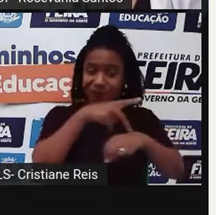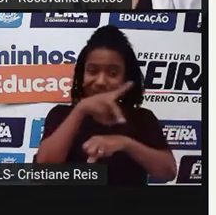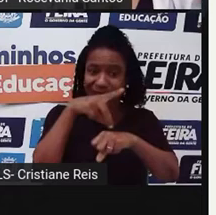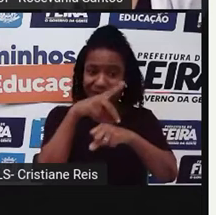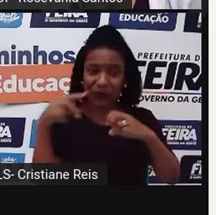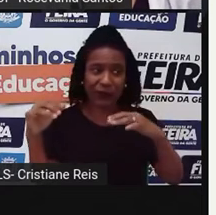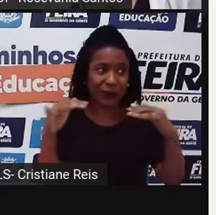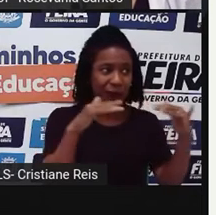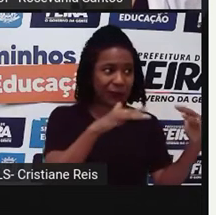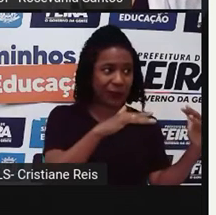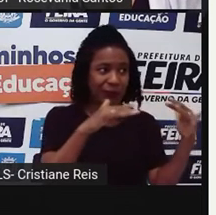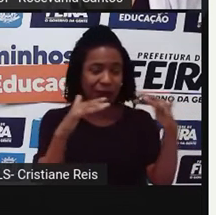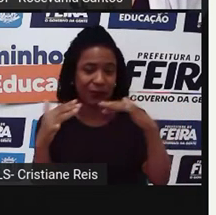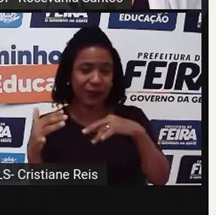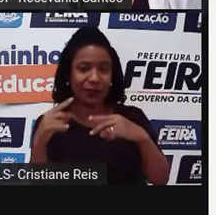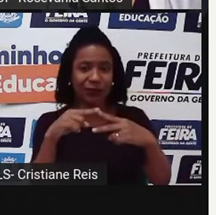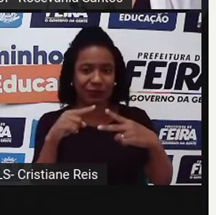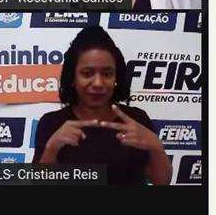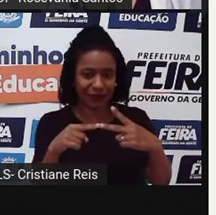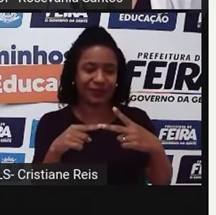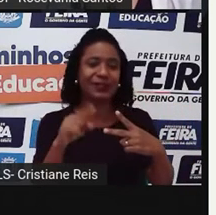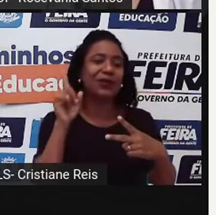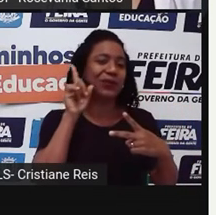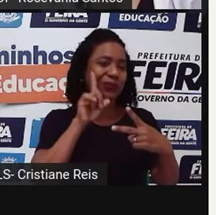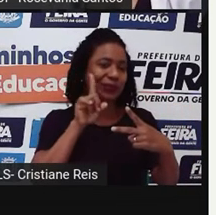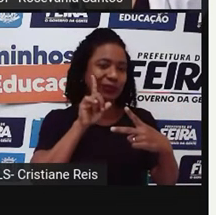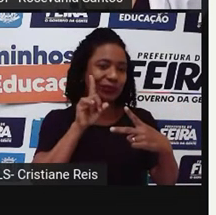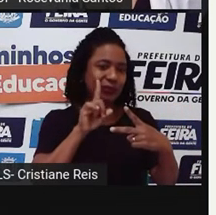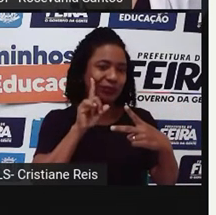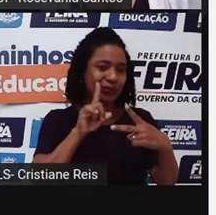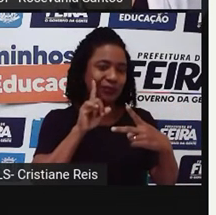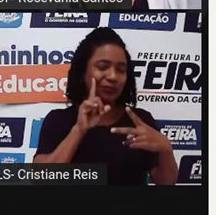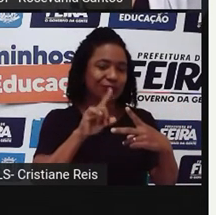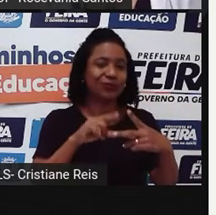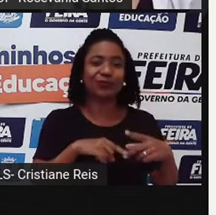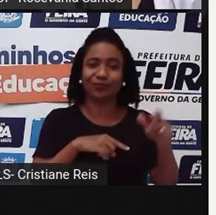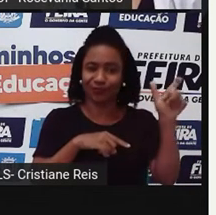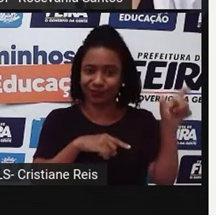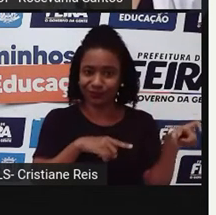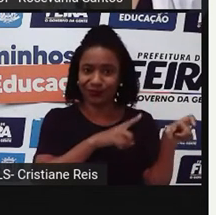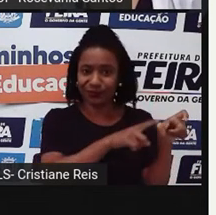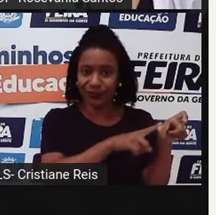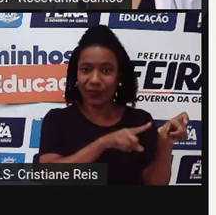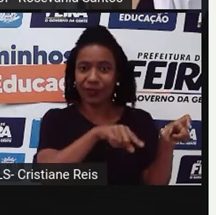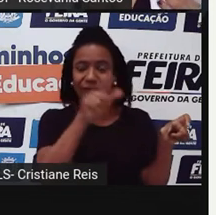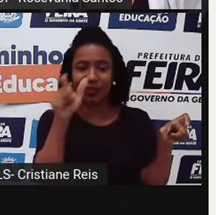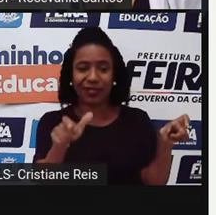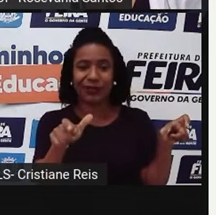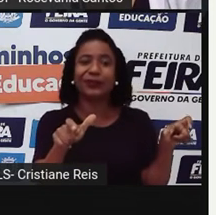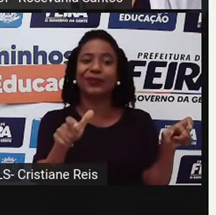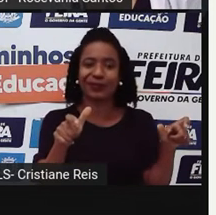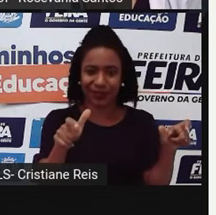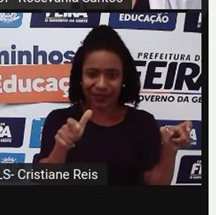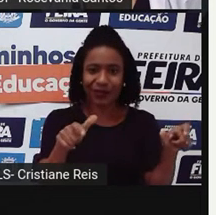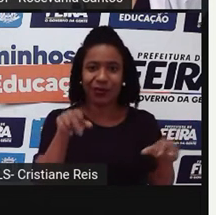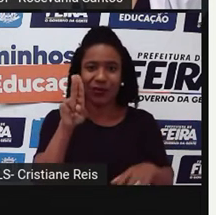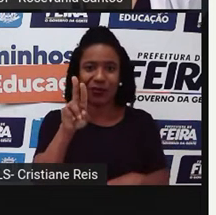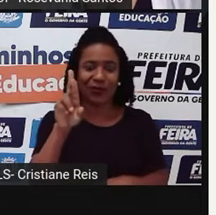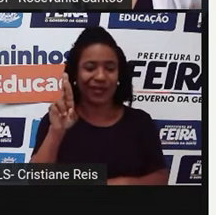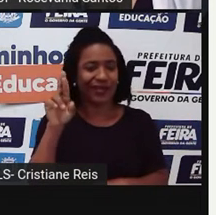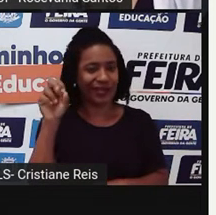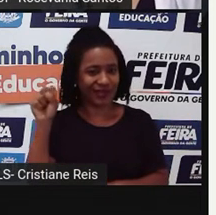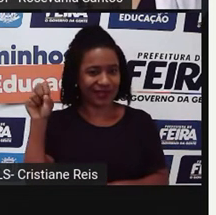seja, uma era contrária à outra. De um lado a gente tinha, né, os Estados Unidos, e do outro lado a União das Repúblicas Socialistas